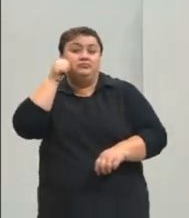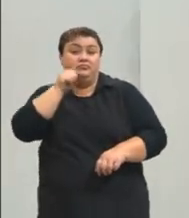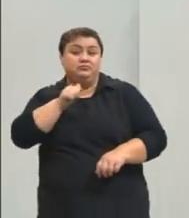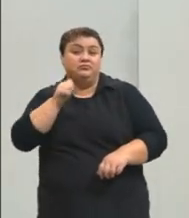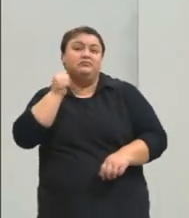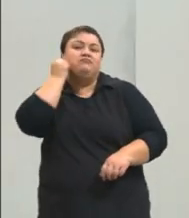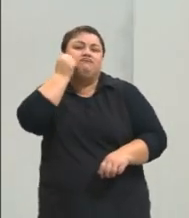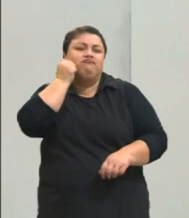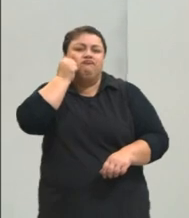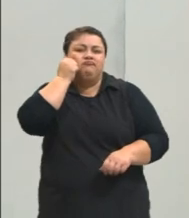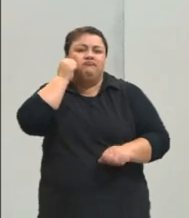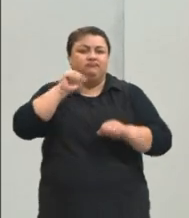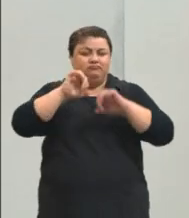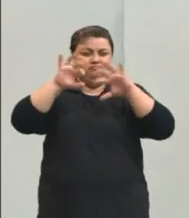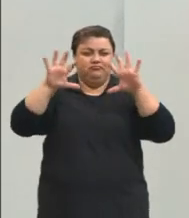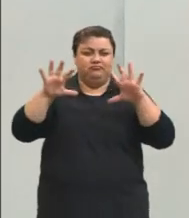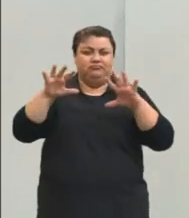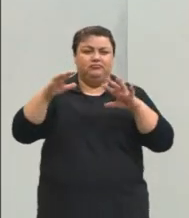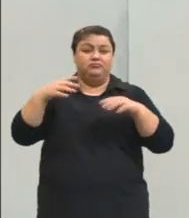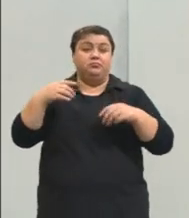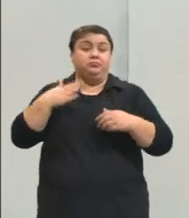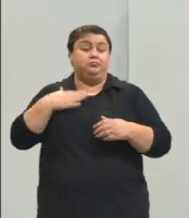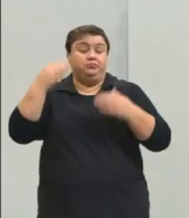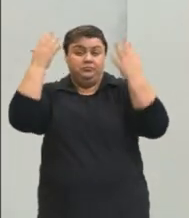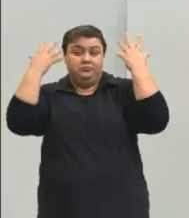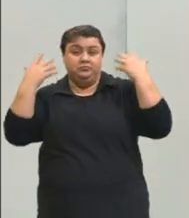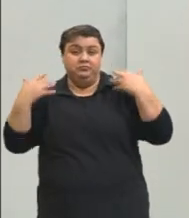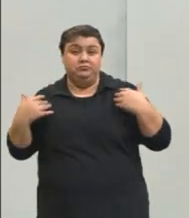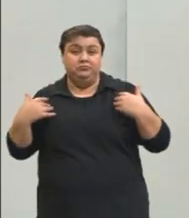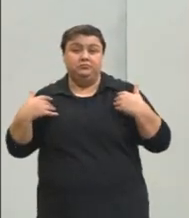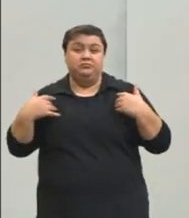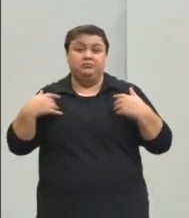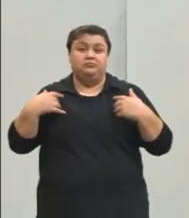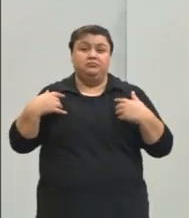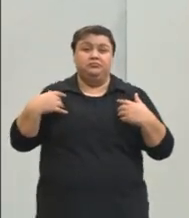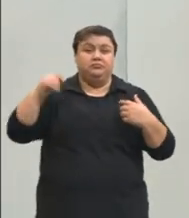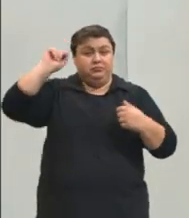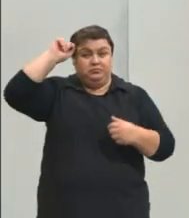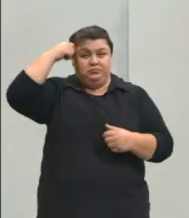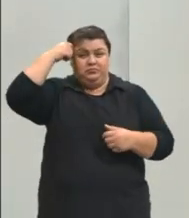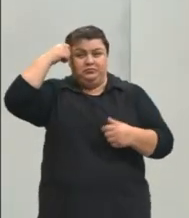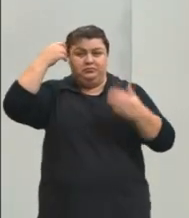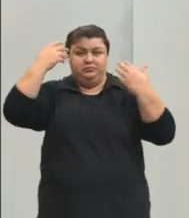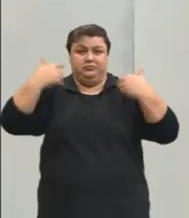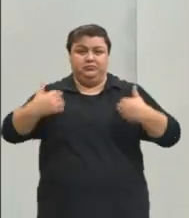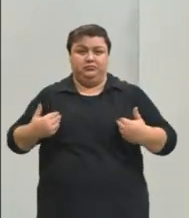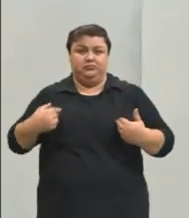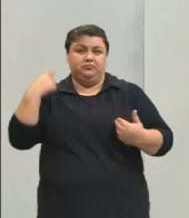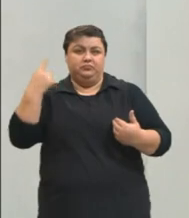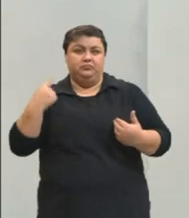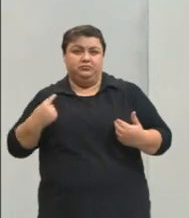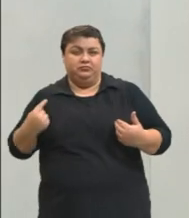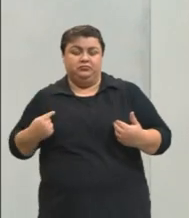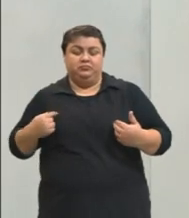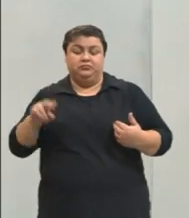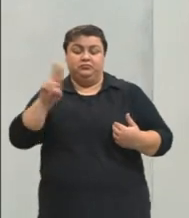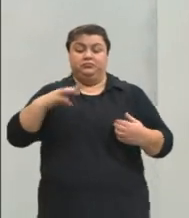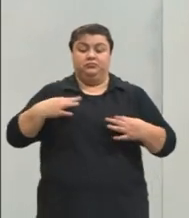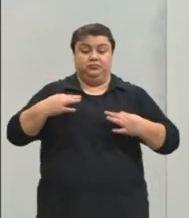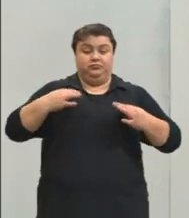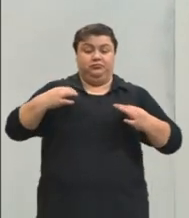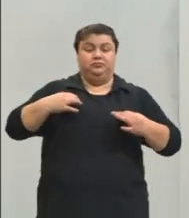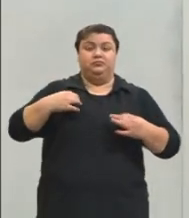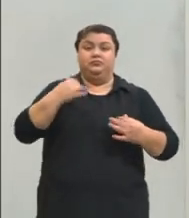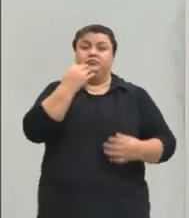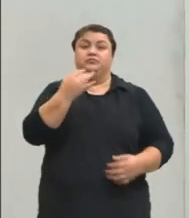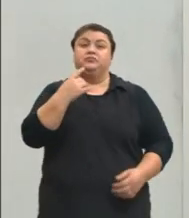clara, meus cabelos são crespos, longos, castanhos escuros. Eu estou vestindo uma camisa de cor magenta do